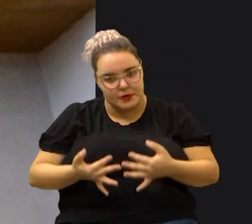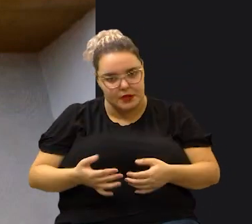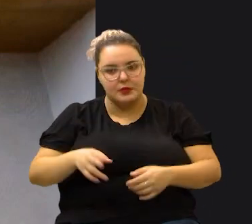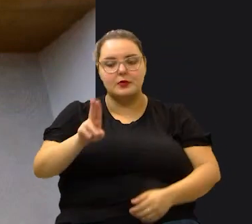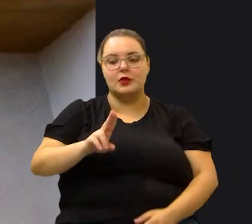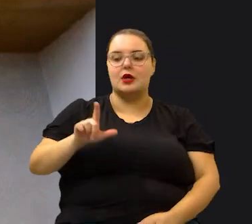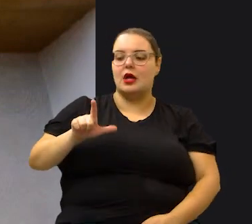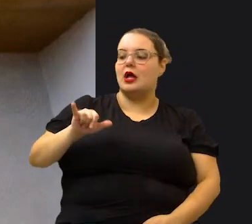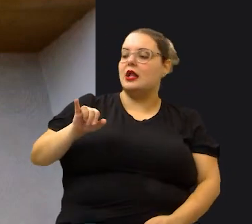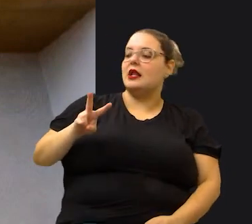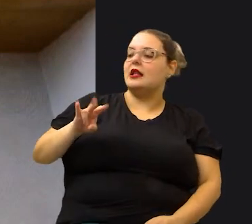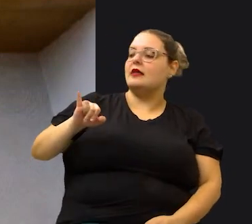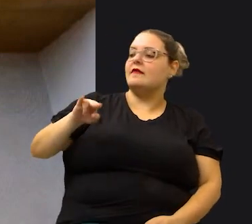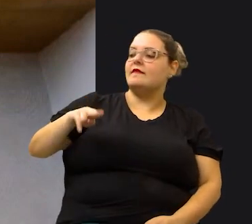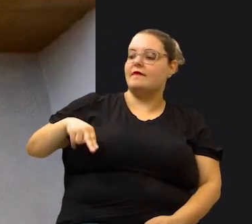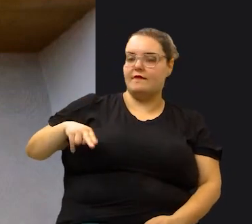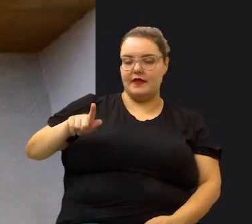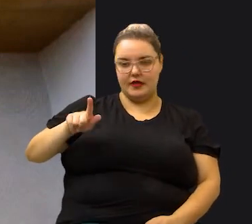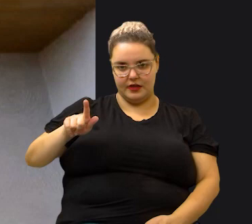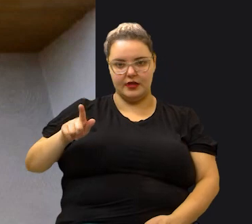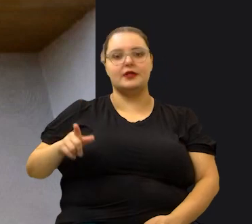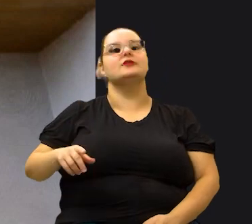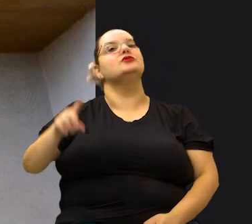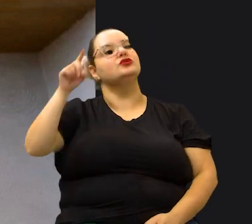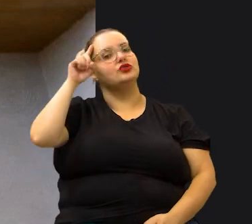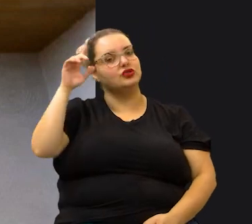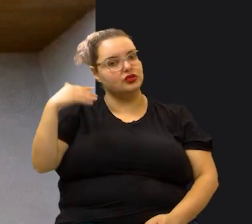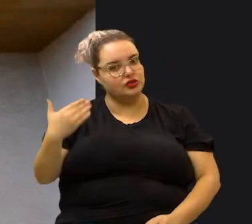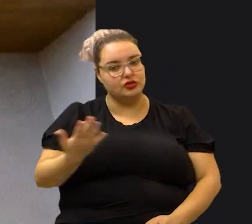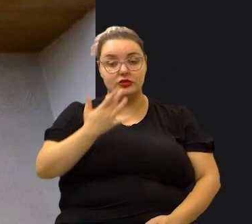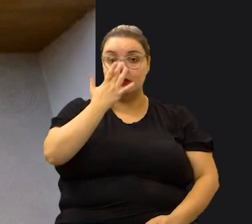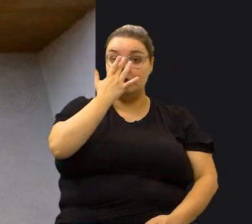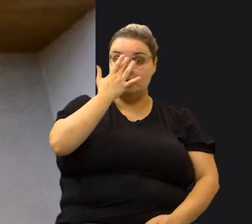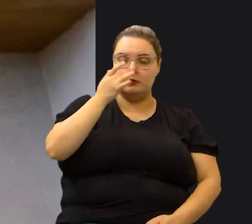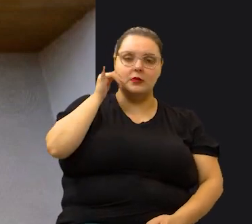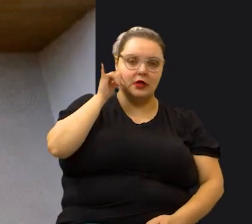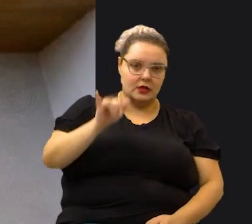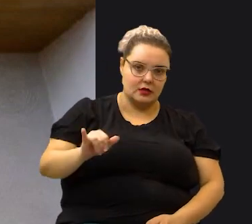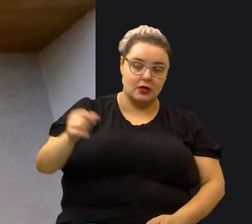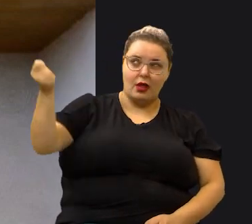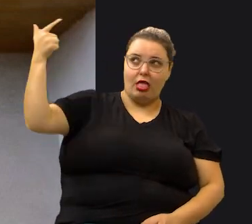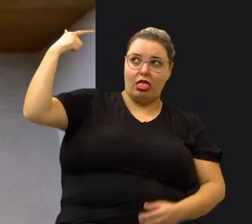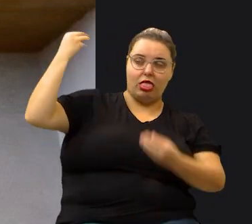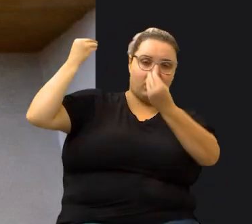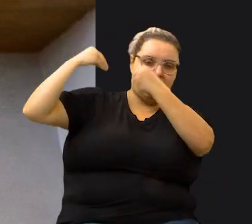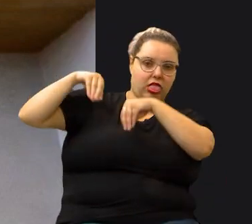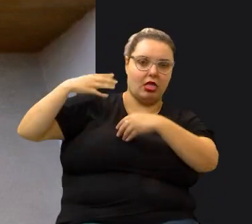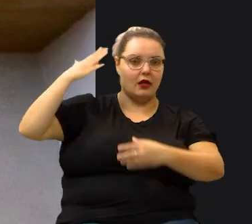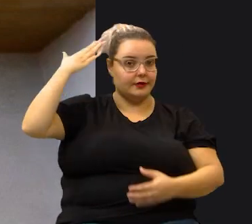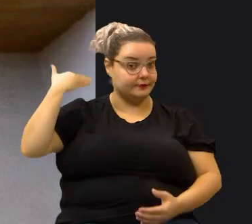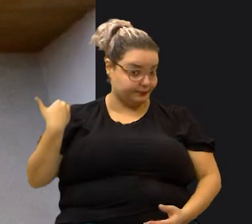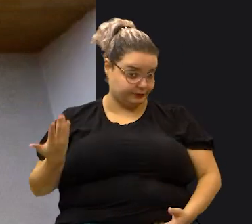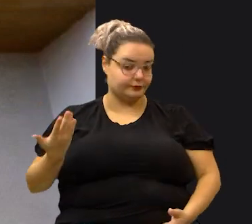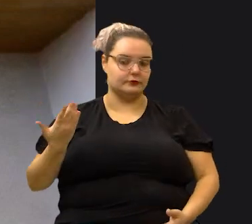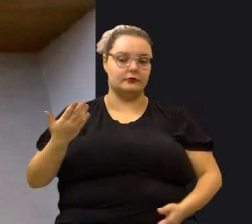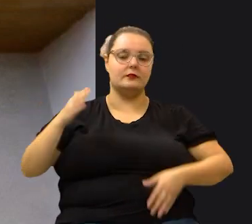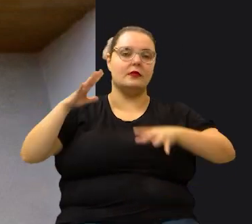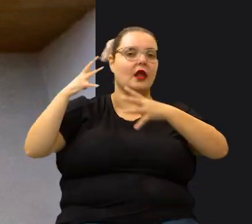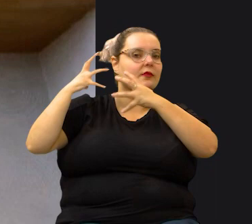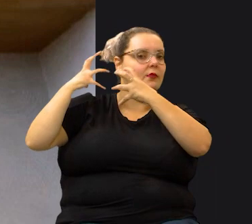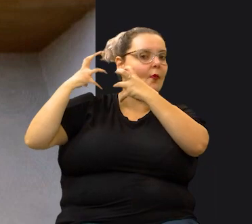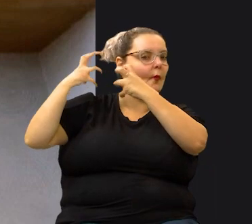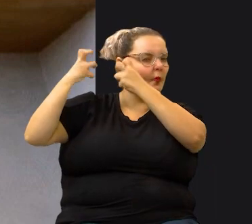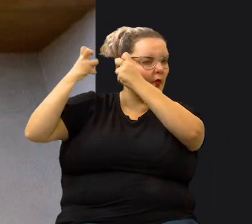pessoas a fazerem uso de leave-in diários para evitar que o sol cause danos no fio de cabelo, muitas vezes levando